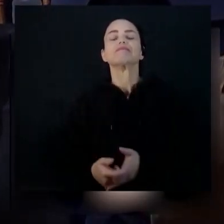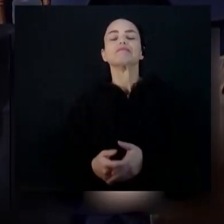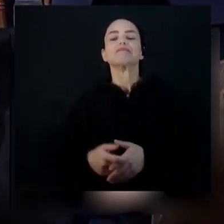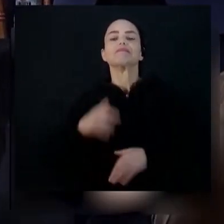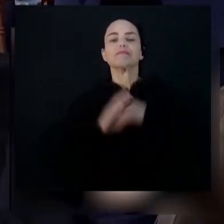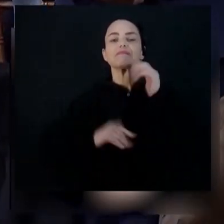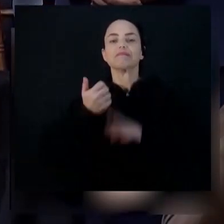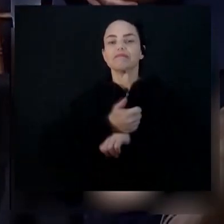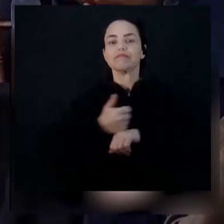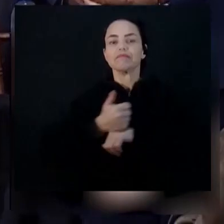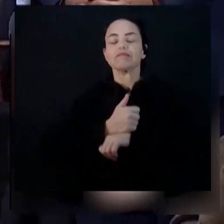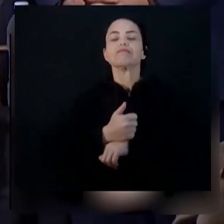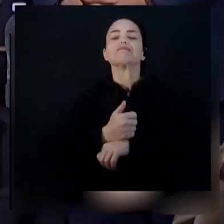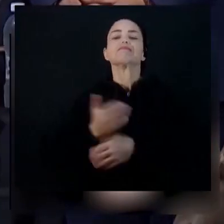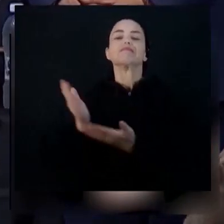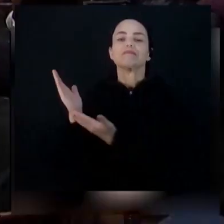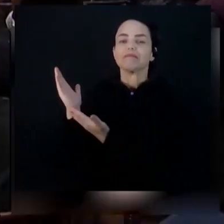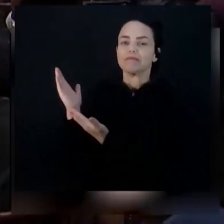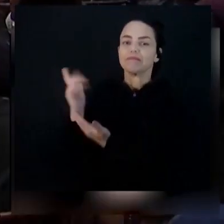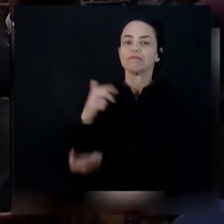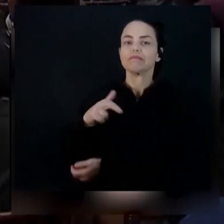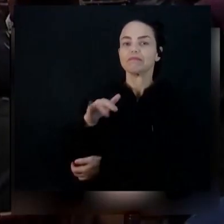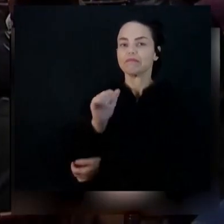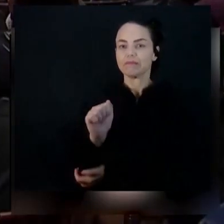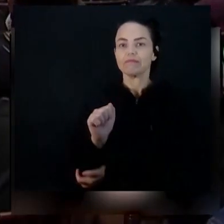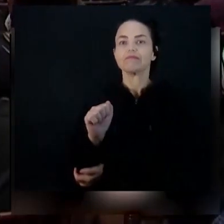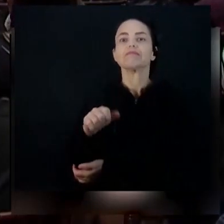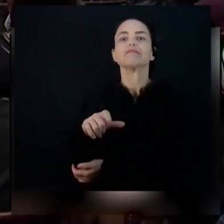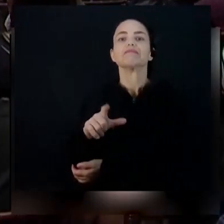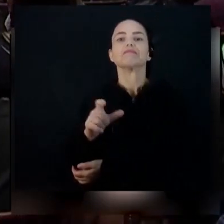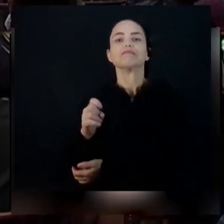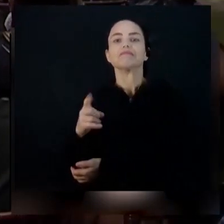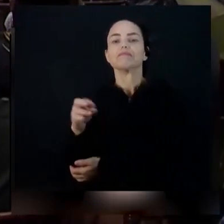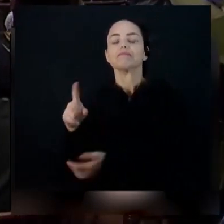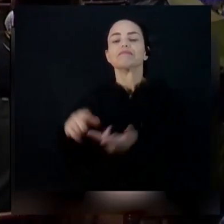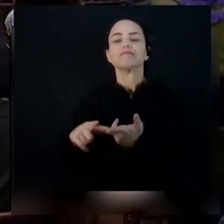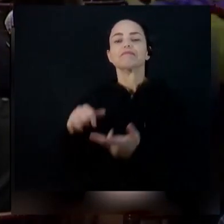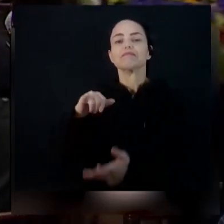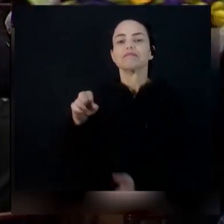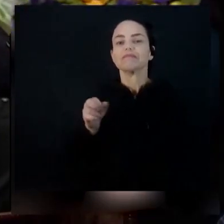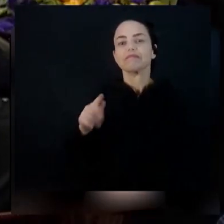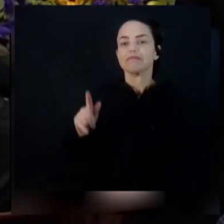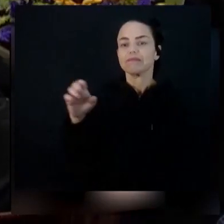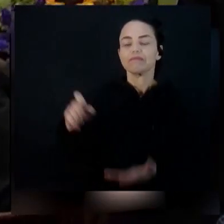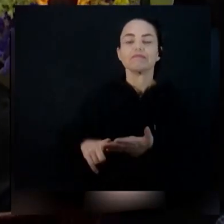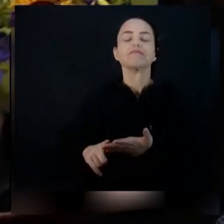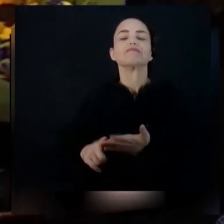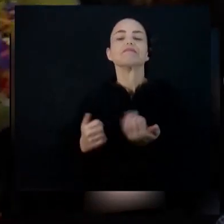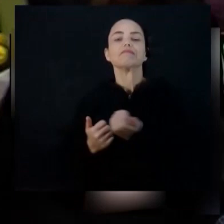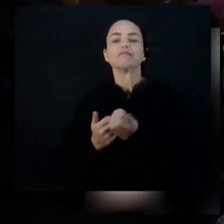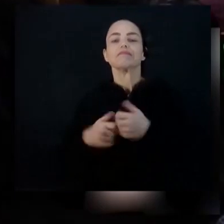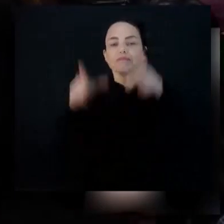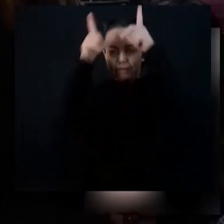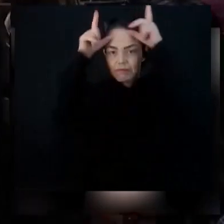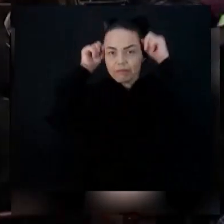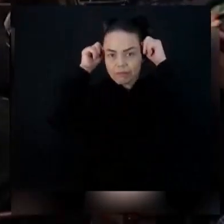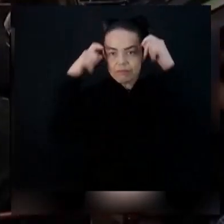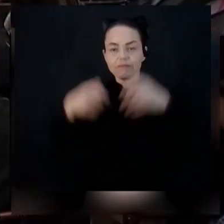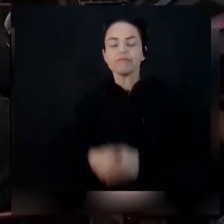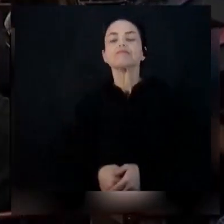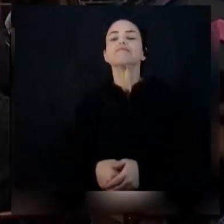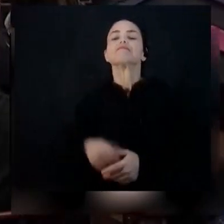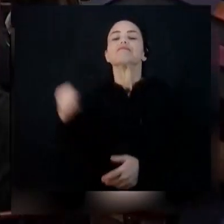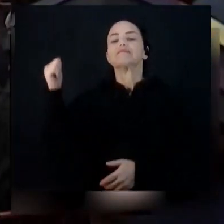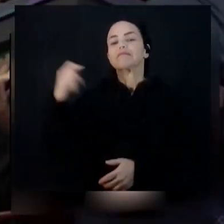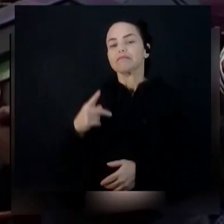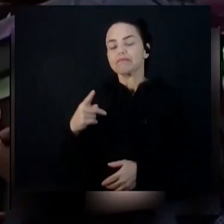Ana Nery a Maria de Lourdes Santos e Jorge Pires Oliveira, auxiliares de enfermagem aposentados que